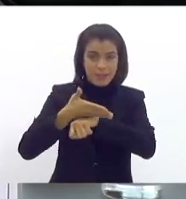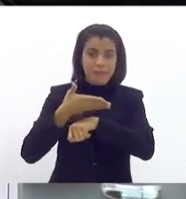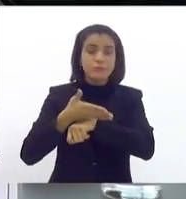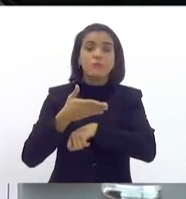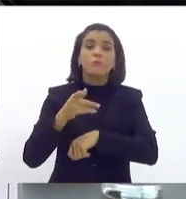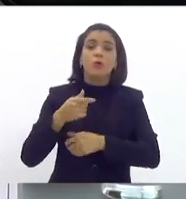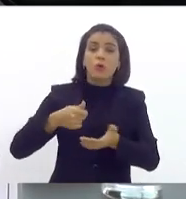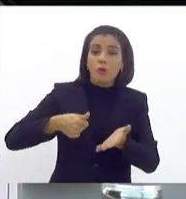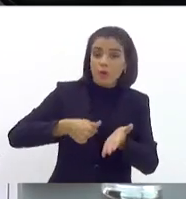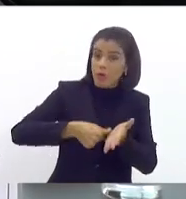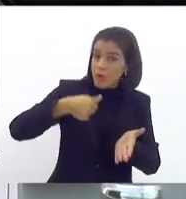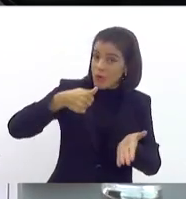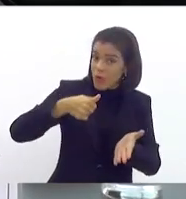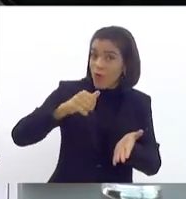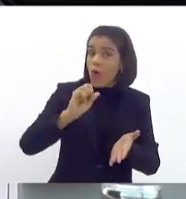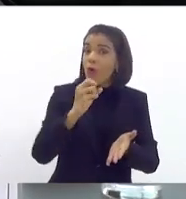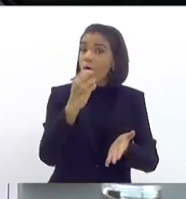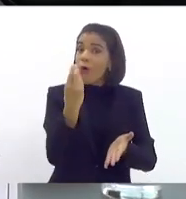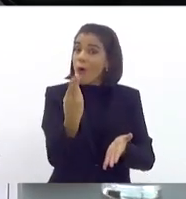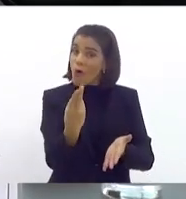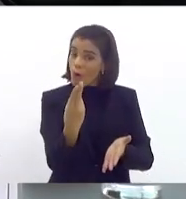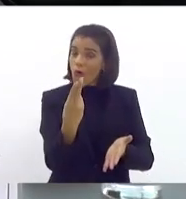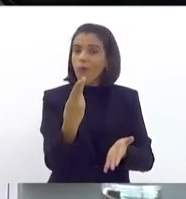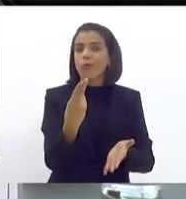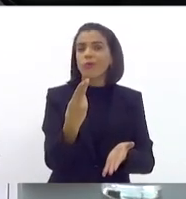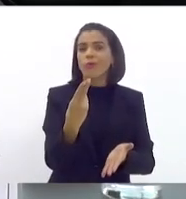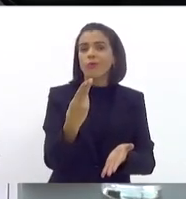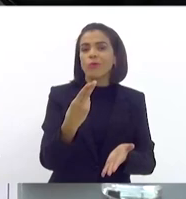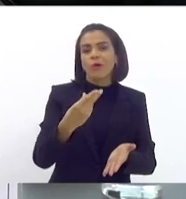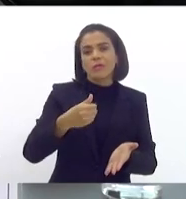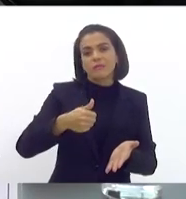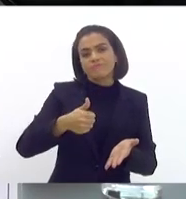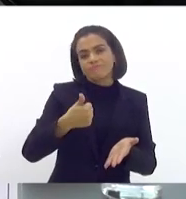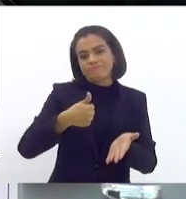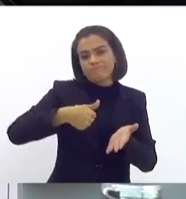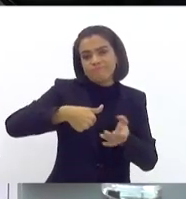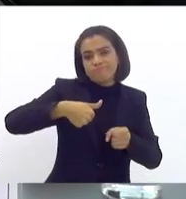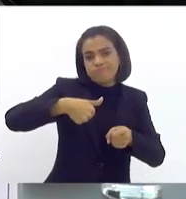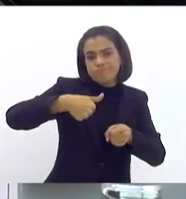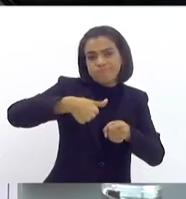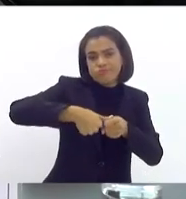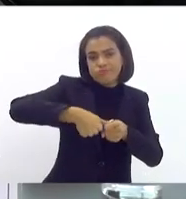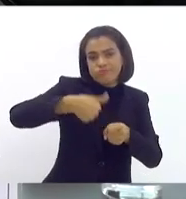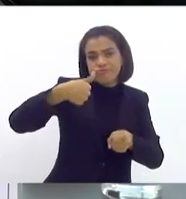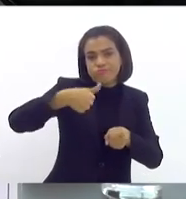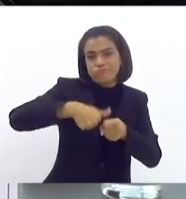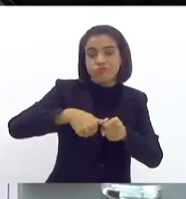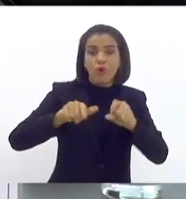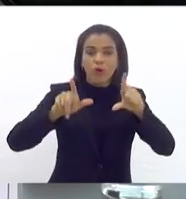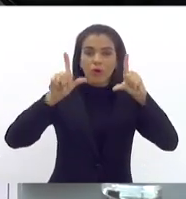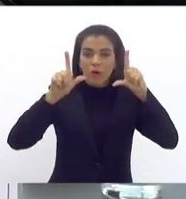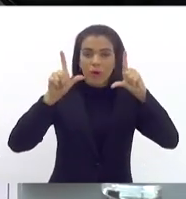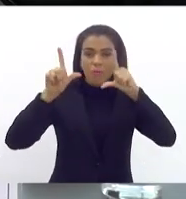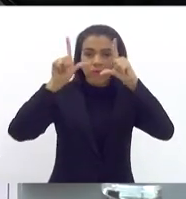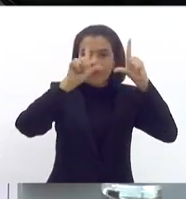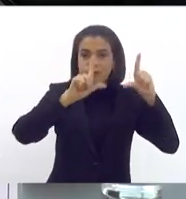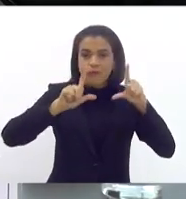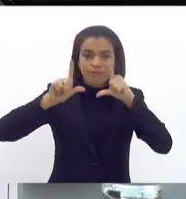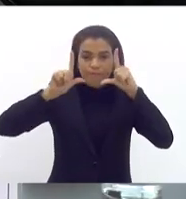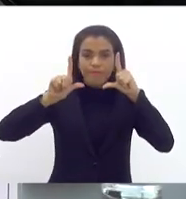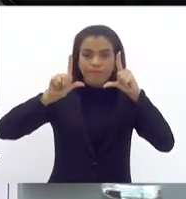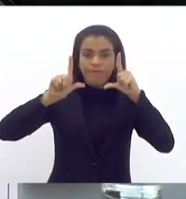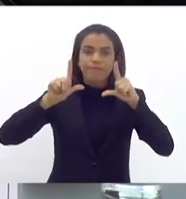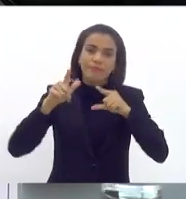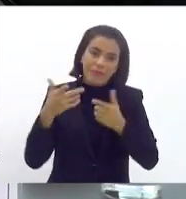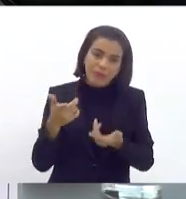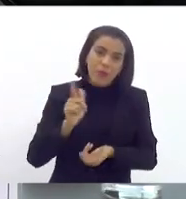de biometria e ou identificação digital ou facial. Então, ela